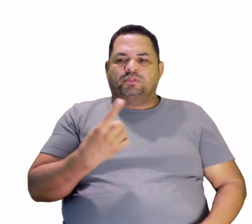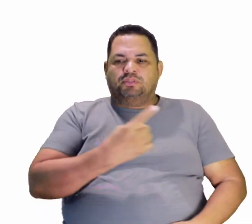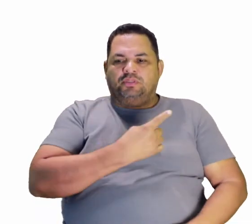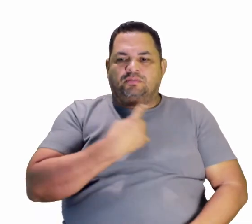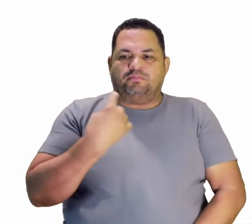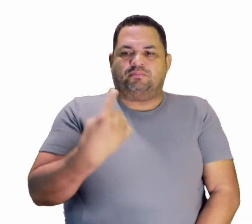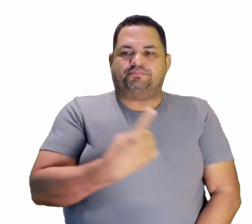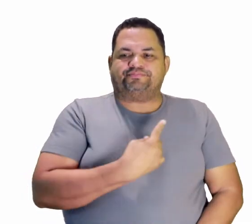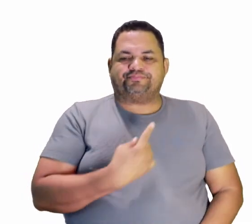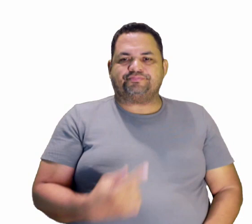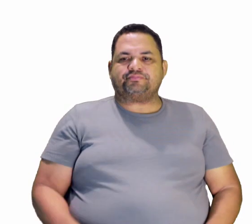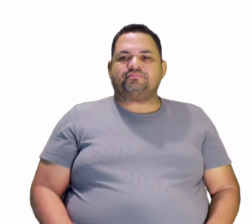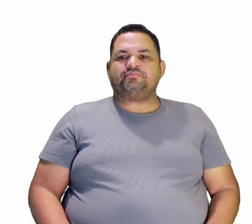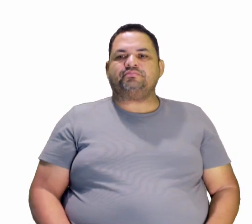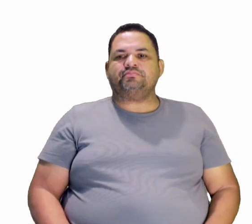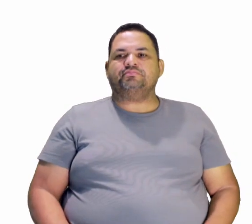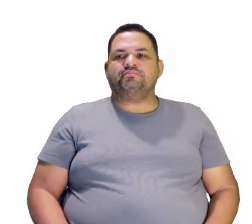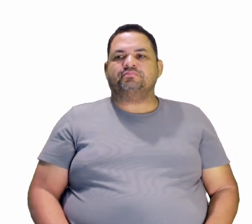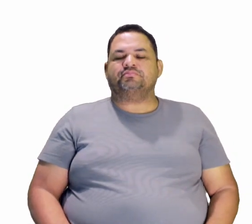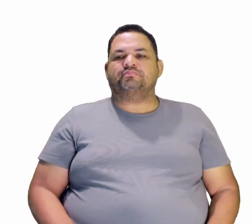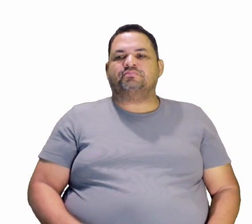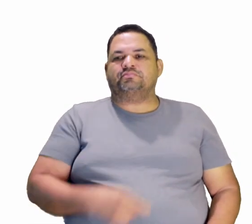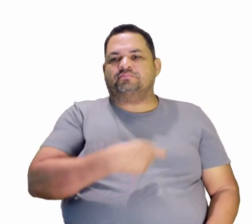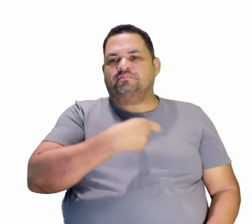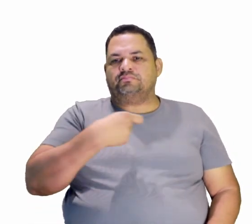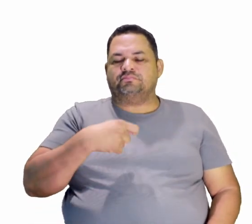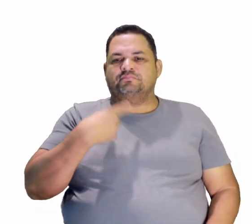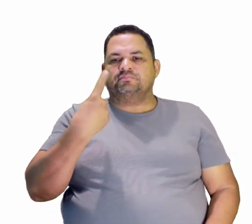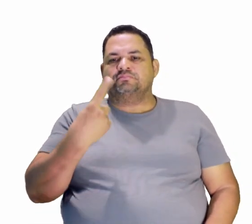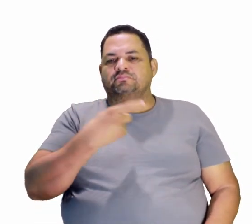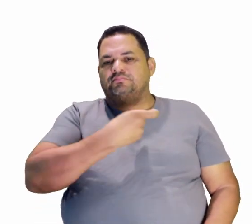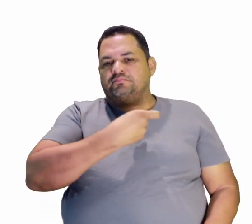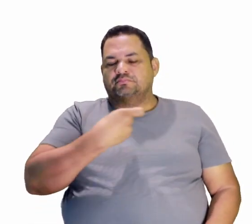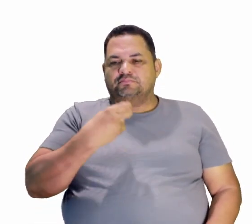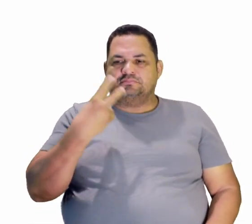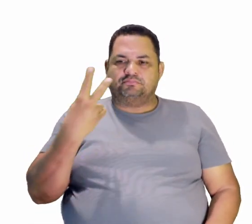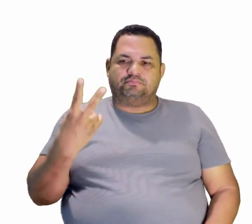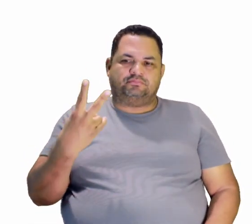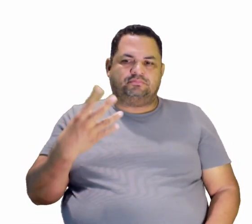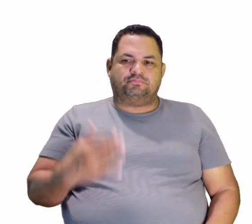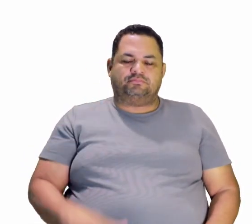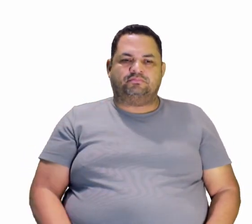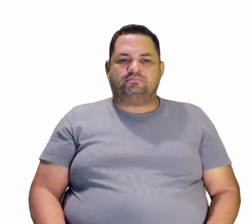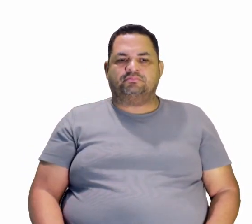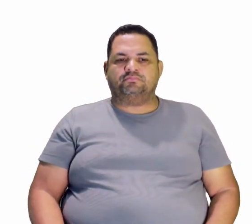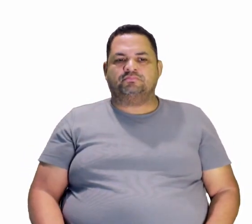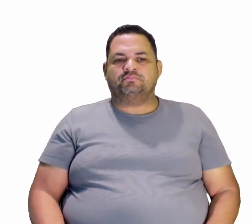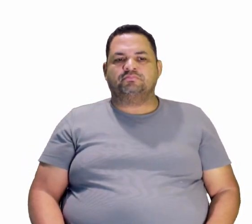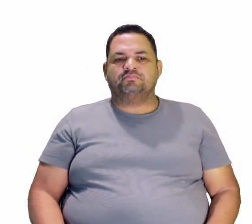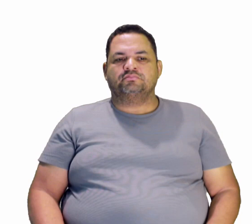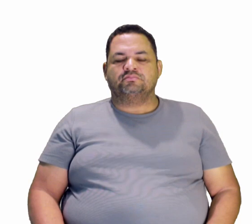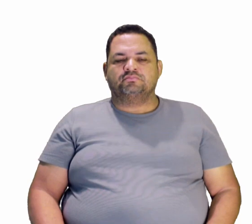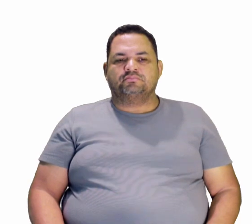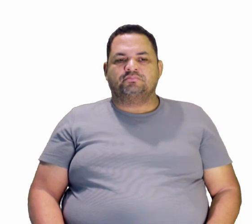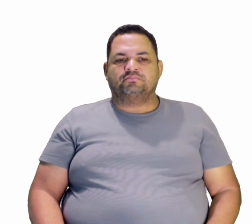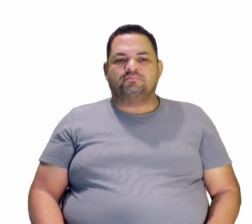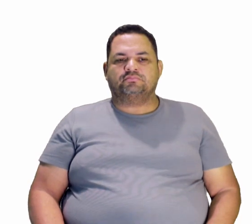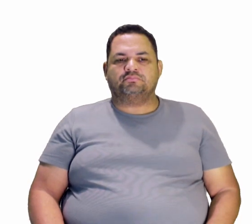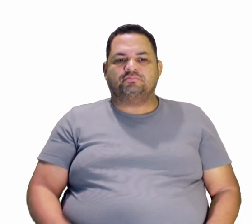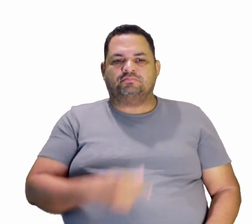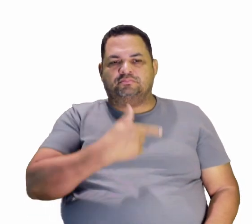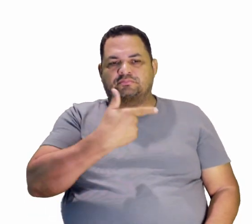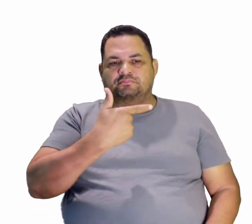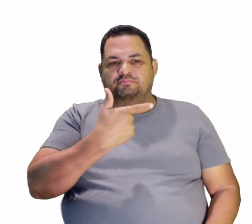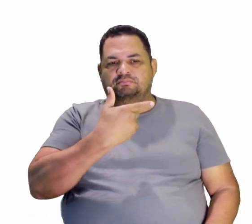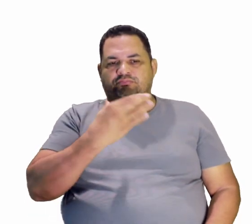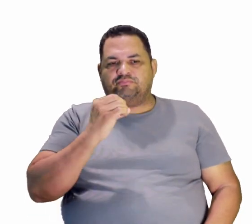lá Y uma linha, né? Ou X uma linha, ou A, Y, que a gente usa na matemática, que é o T. 20 mais